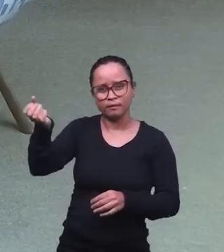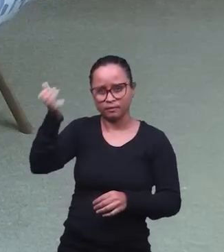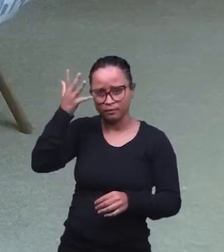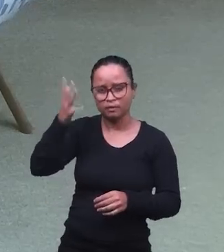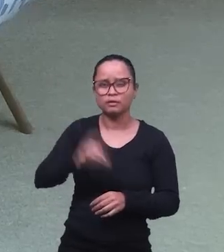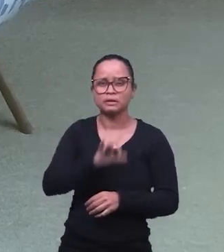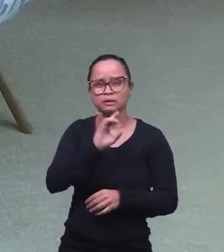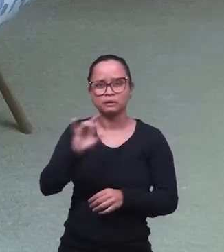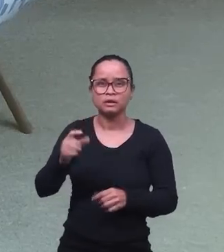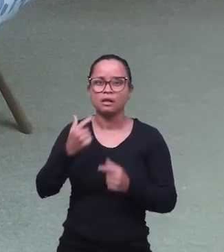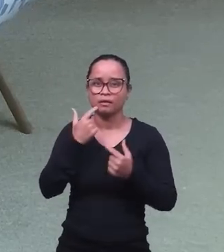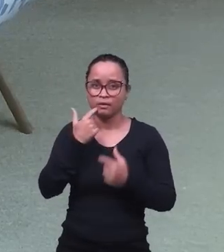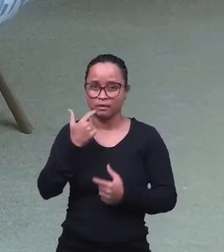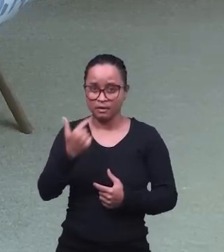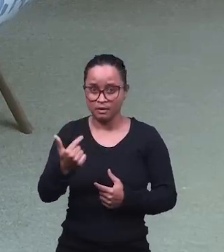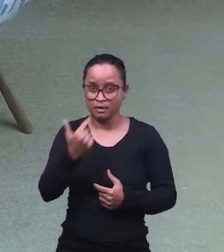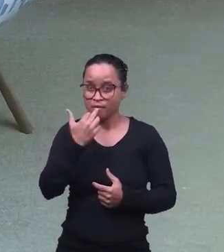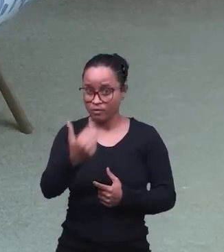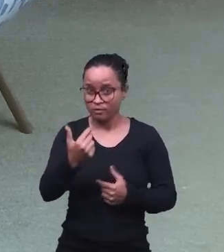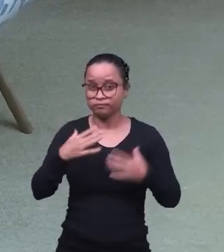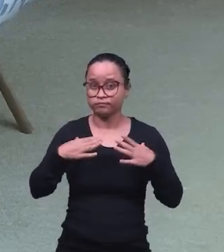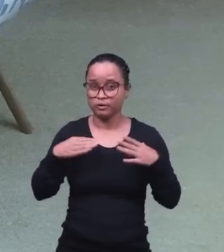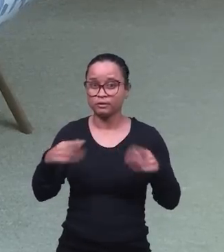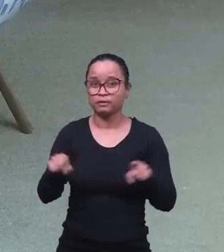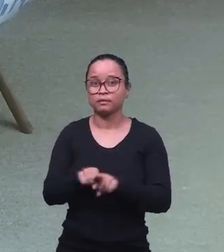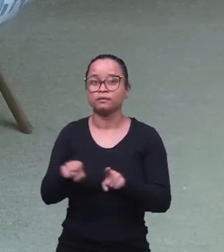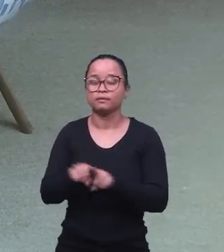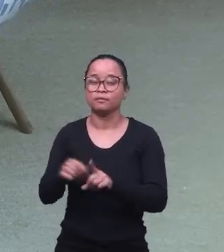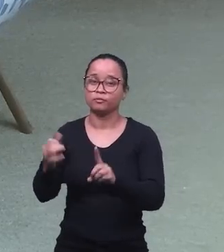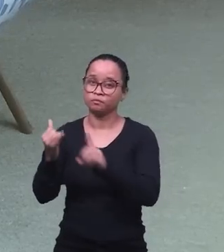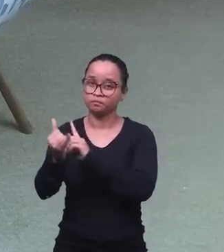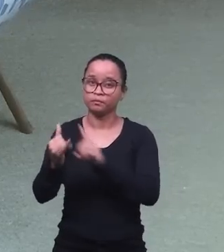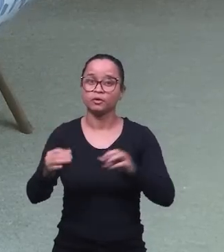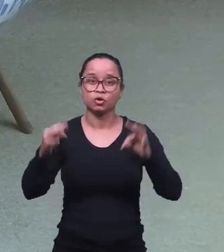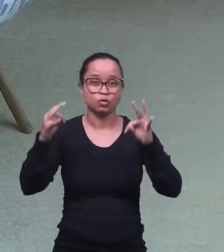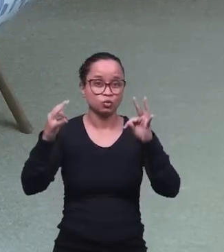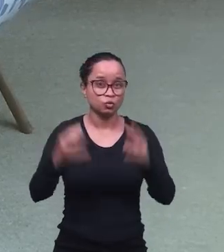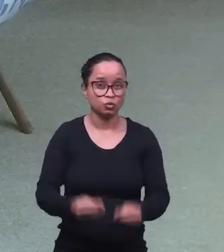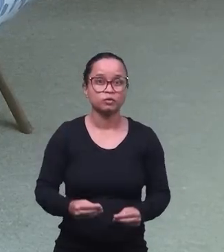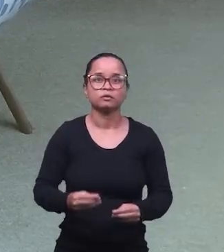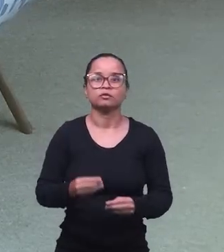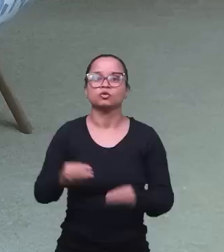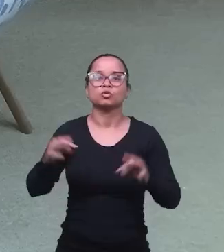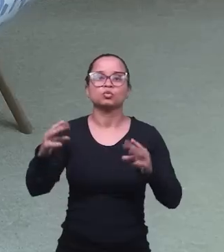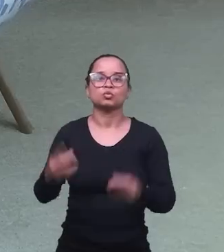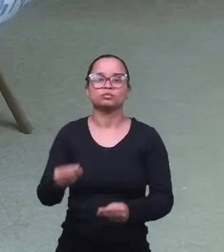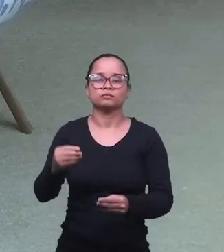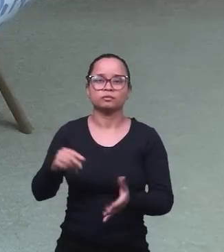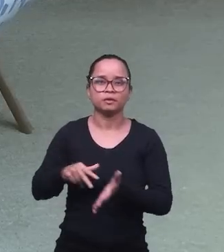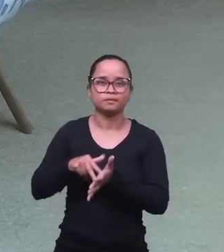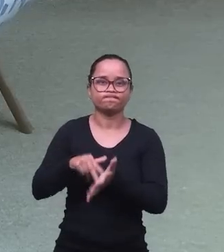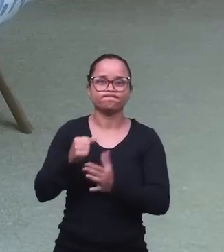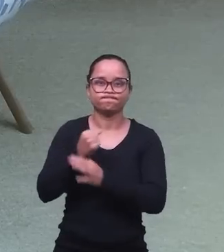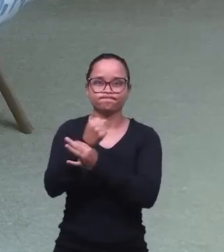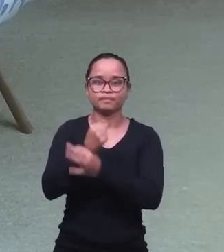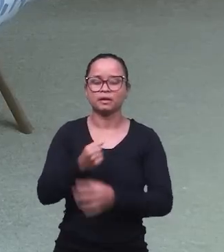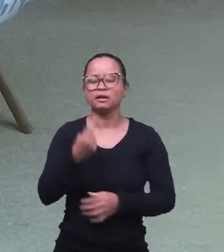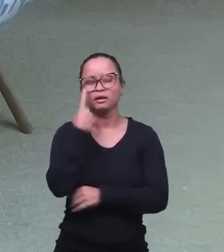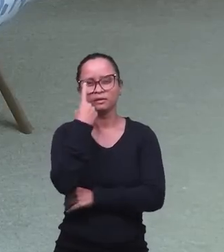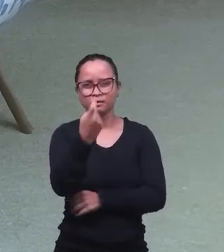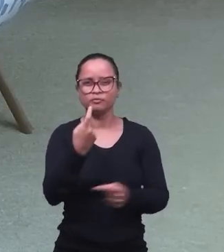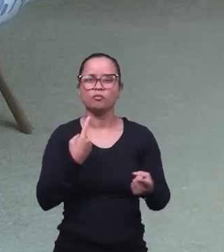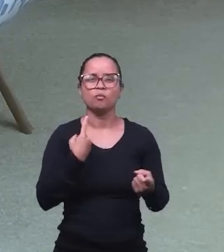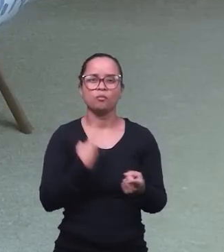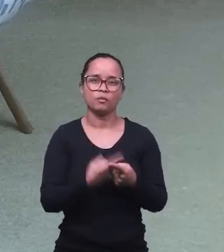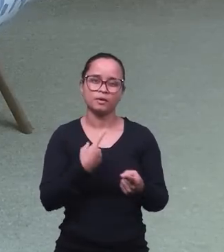revelação, tem língua, tem interpretação, faça tudo para edificação. É